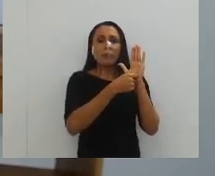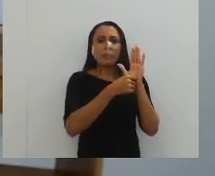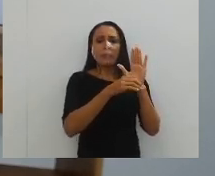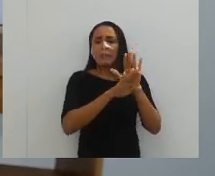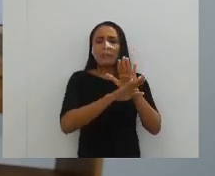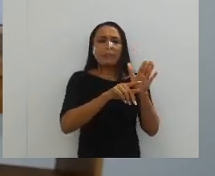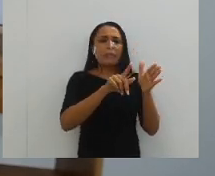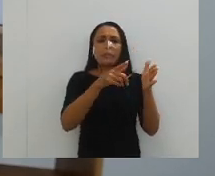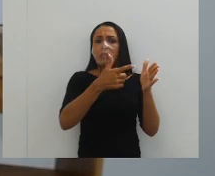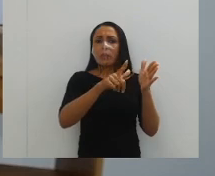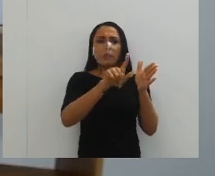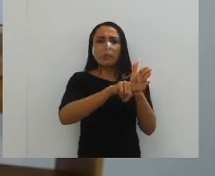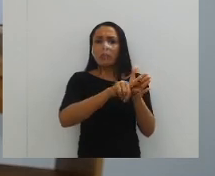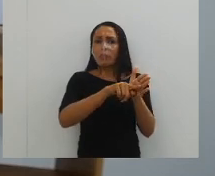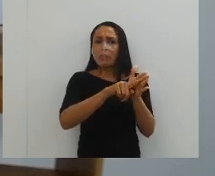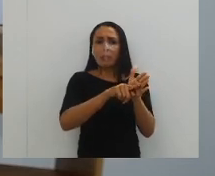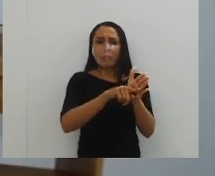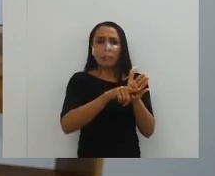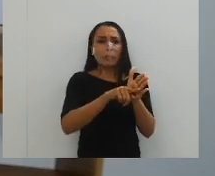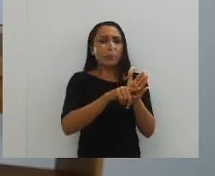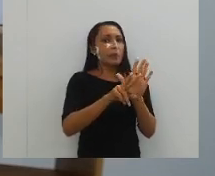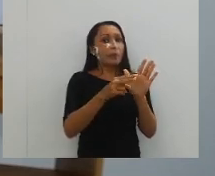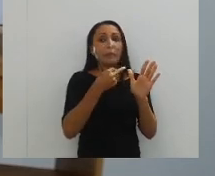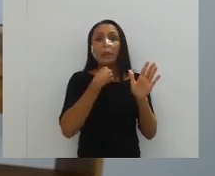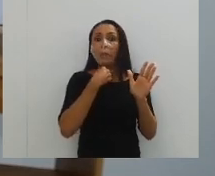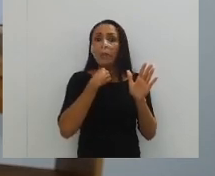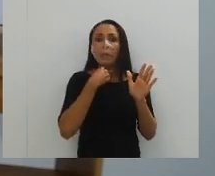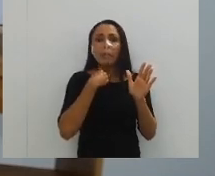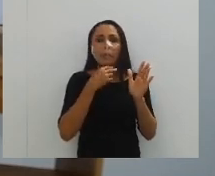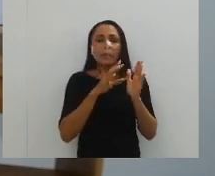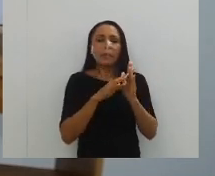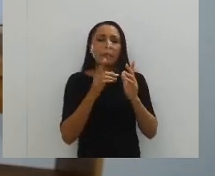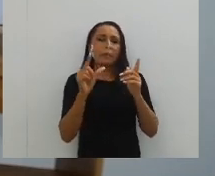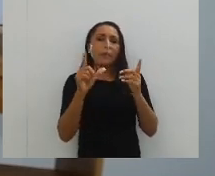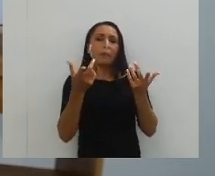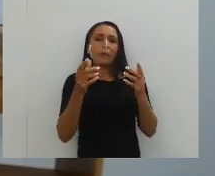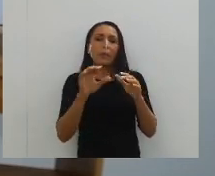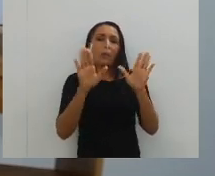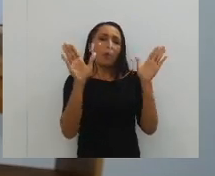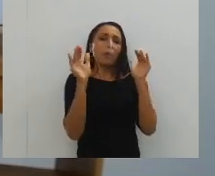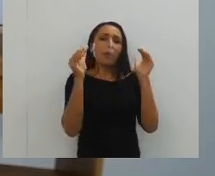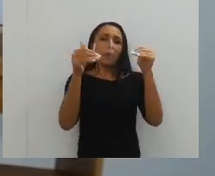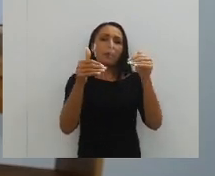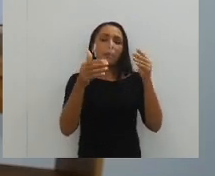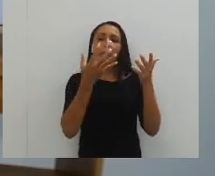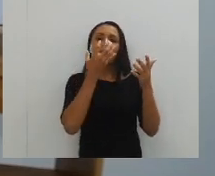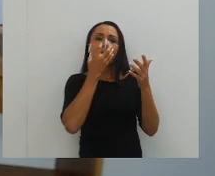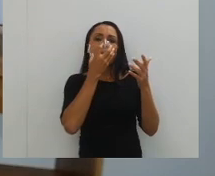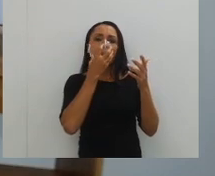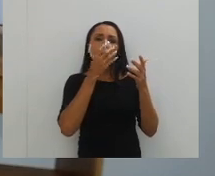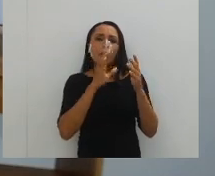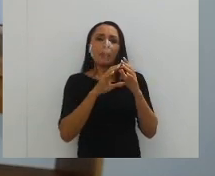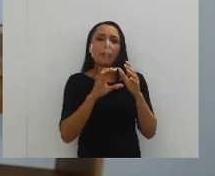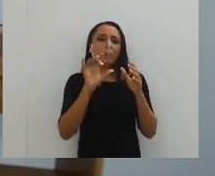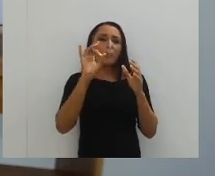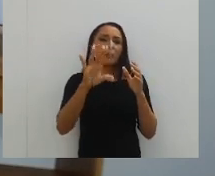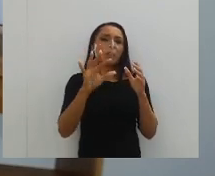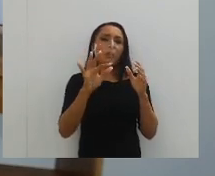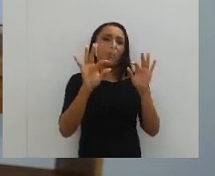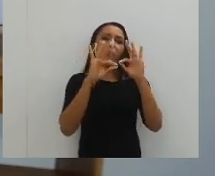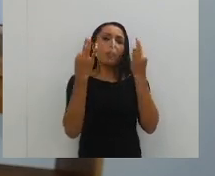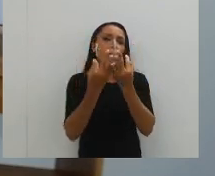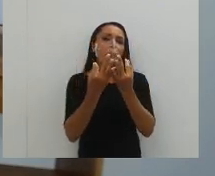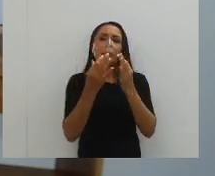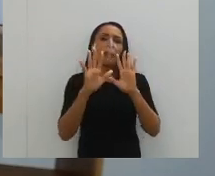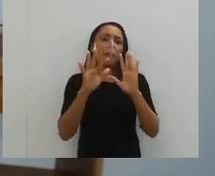se me pedirem para escrever assim, diga qual é a espécie do cachorro. Eu não posso botar só familiares, não